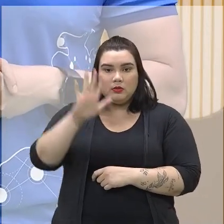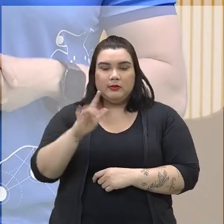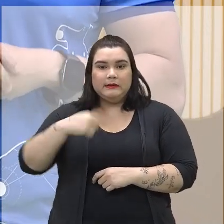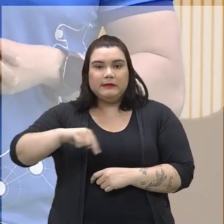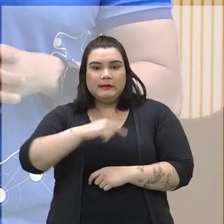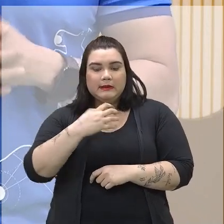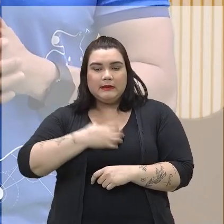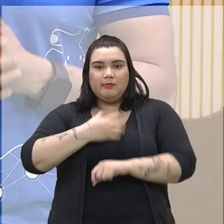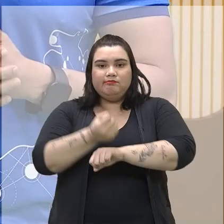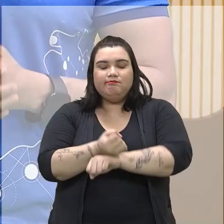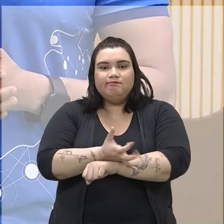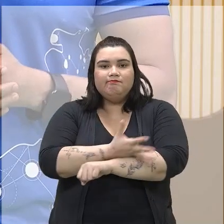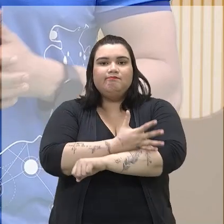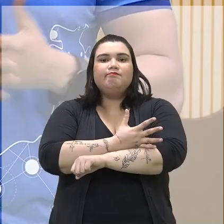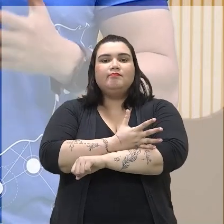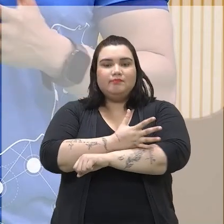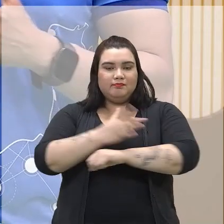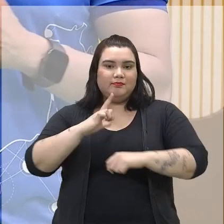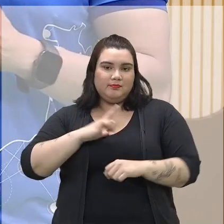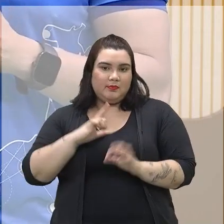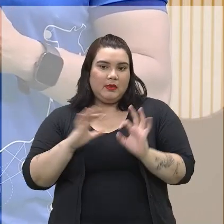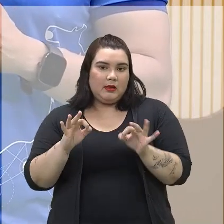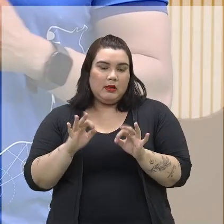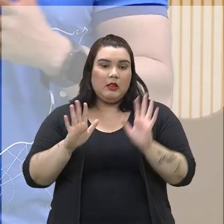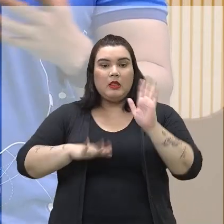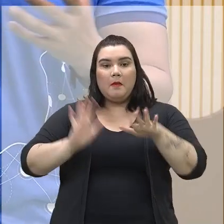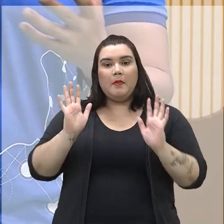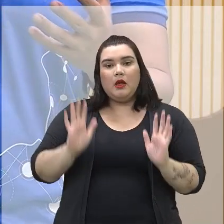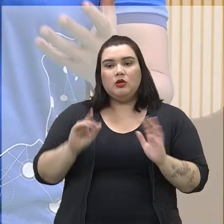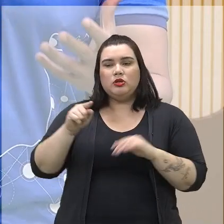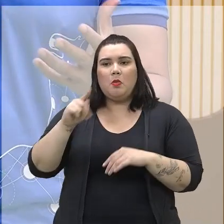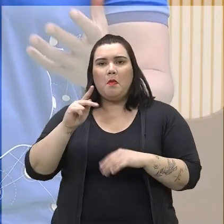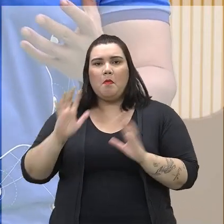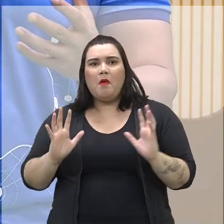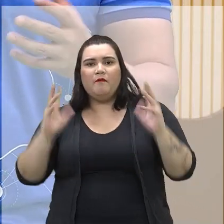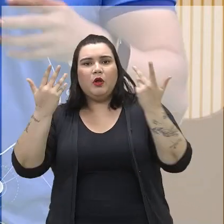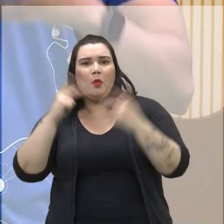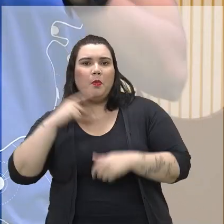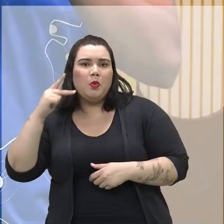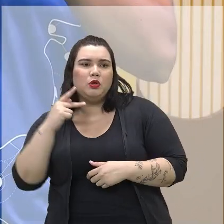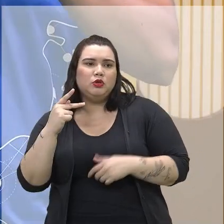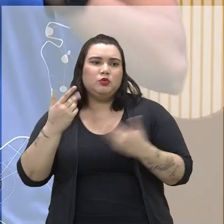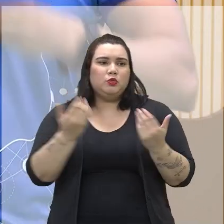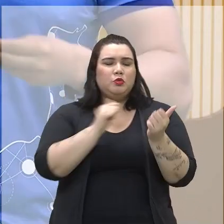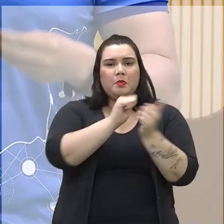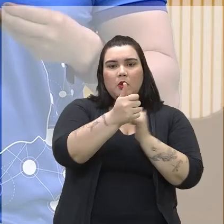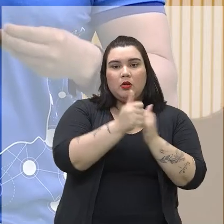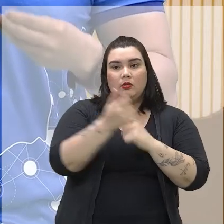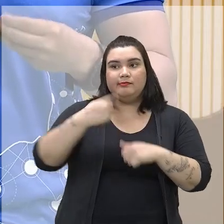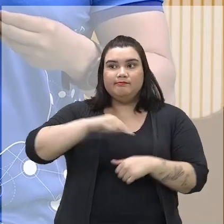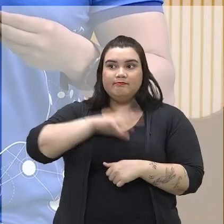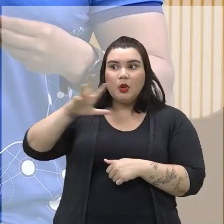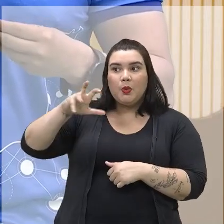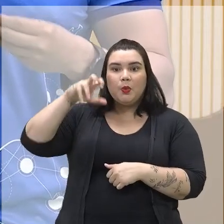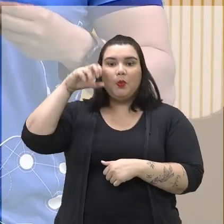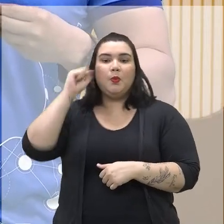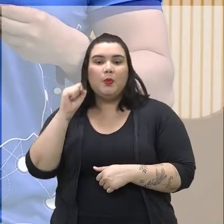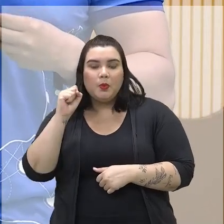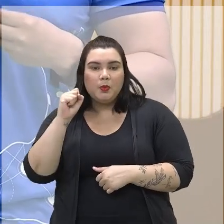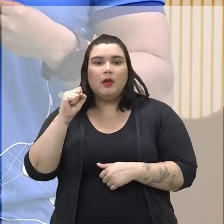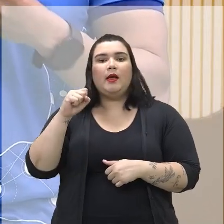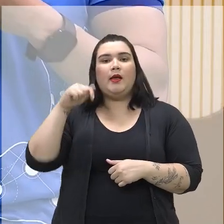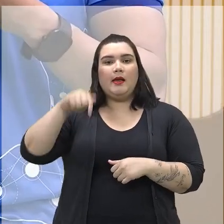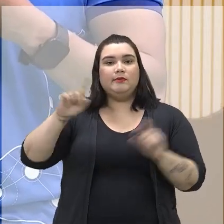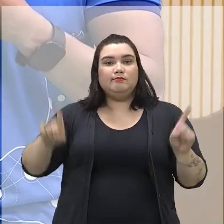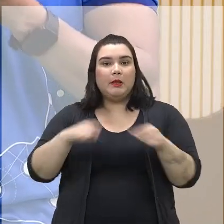emociona ali ouvindo o hino nacional? Independente de ser um evento político, um evento esportivo, a hora que a gente escuta o hino nacional, a